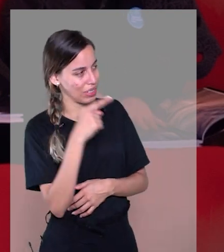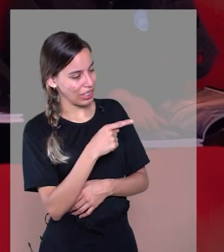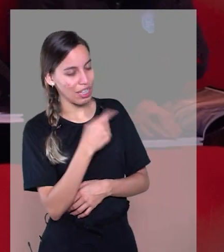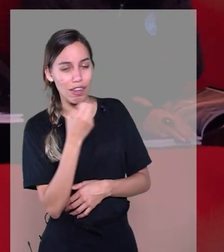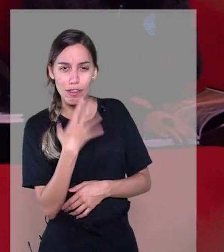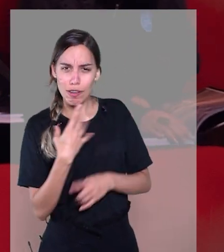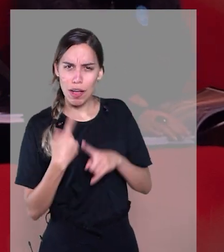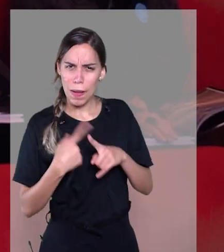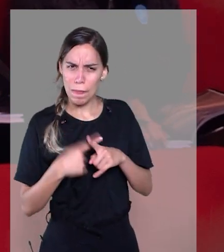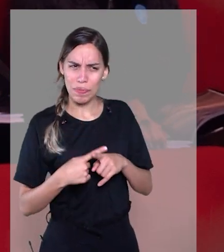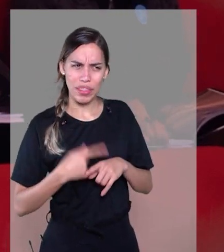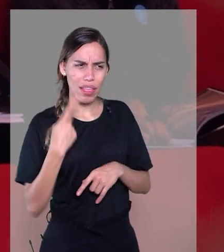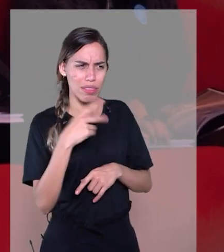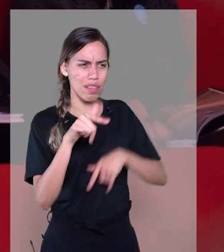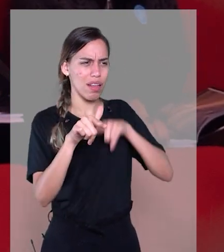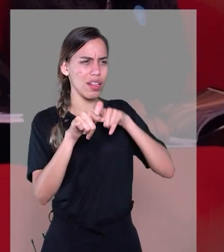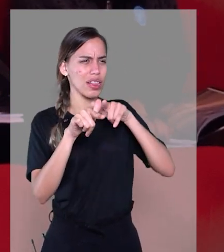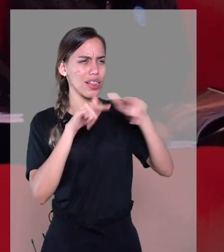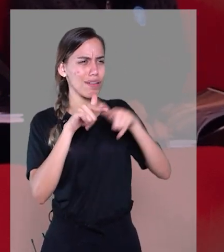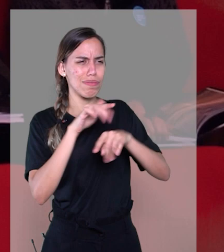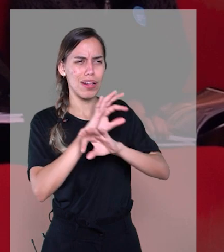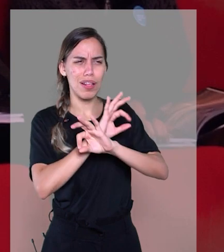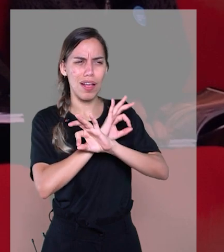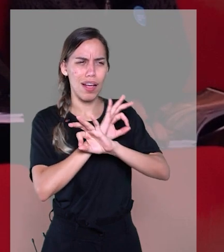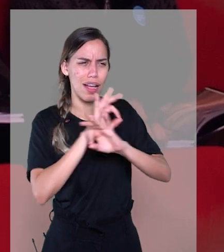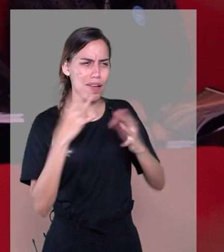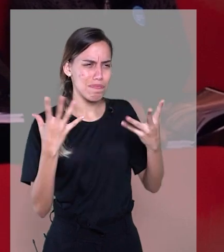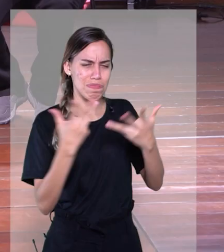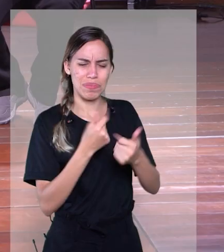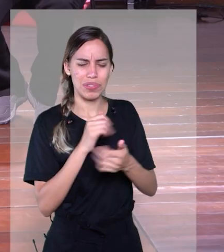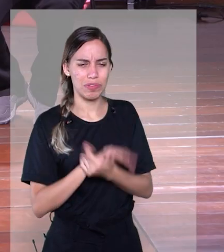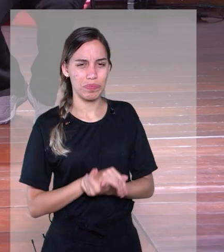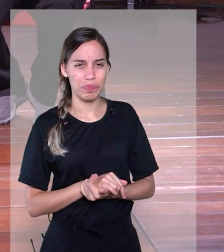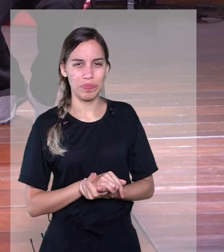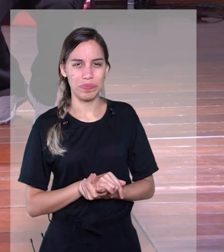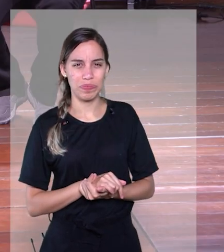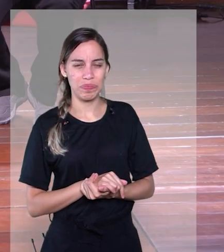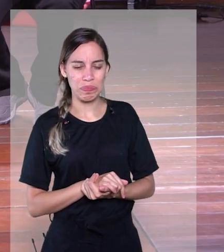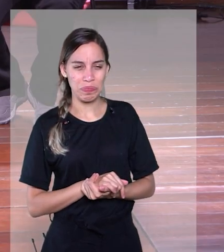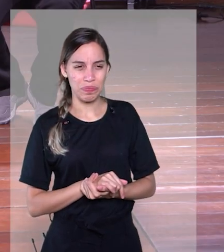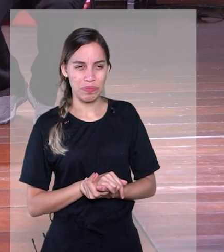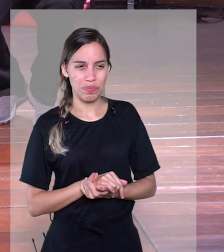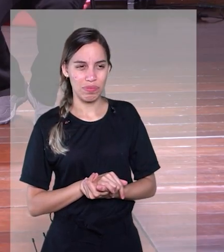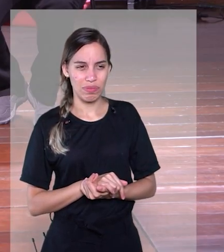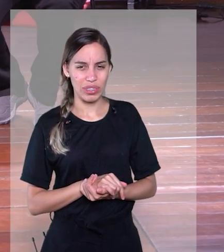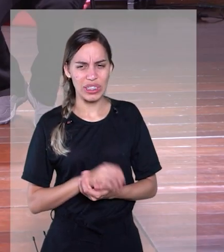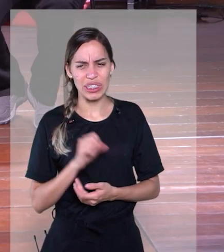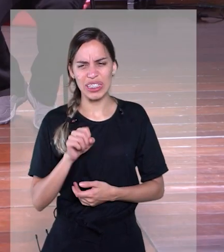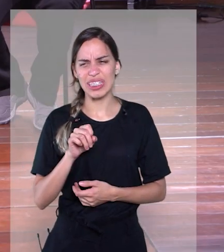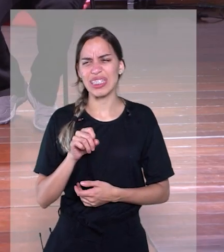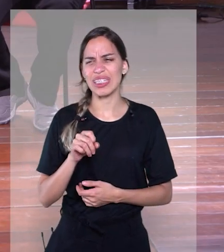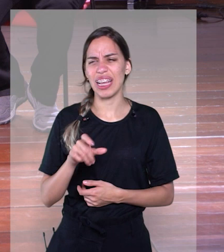que, bom, seu trabalho é maravilhoso, e eu estou muito contente mesmo, muito obrigada. Obrigado. A Dada Lacerda era uma fanática